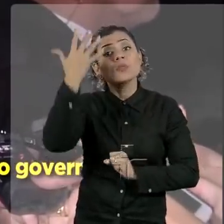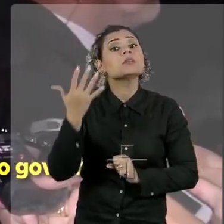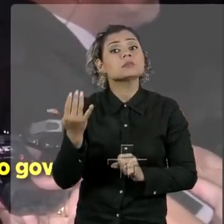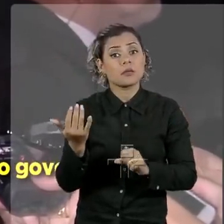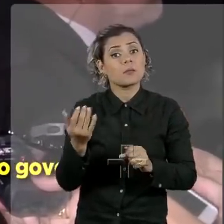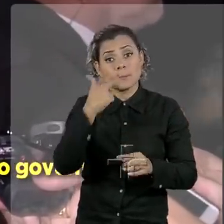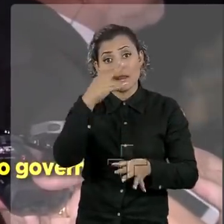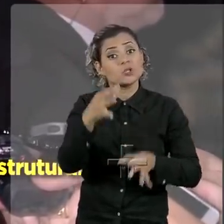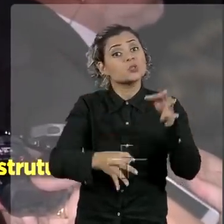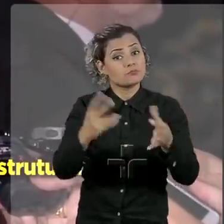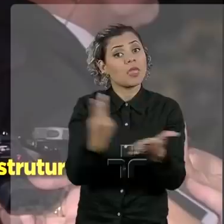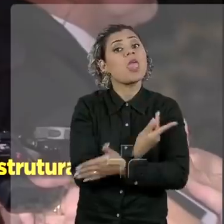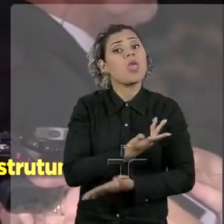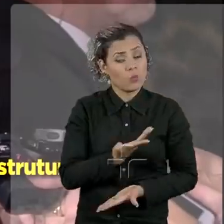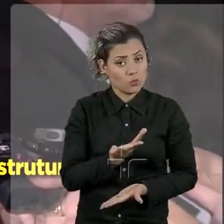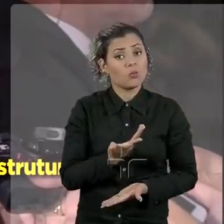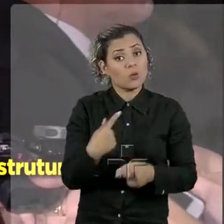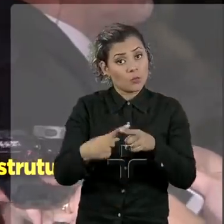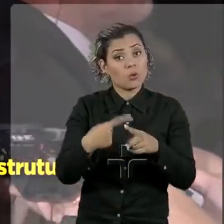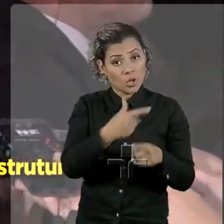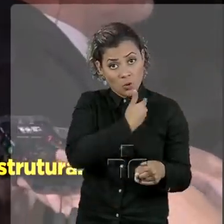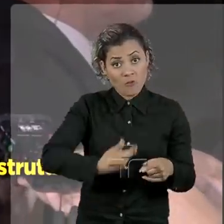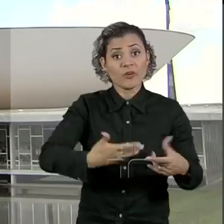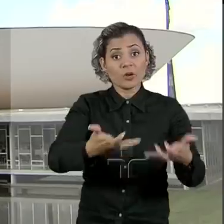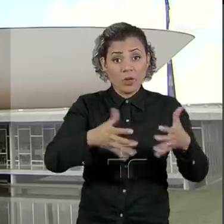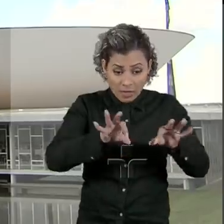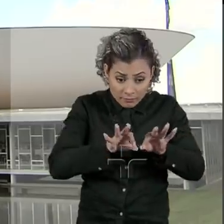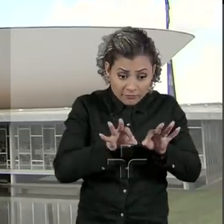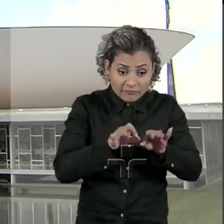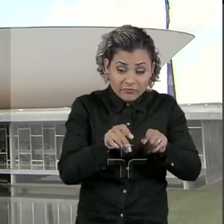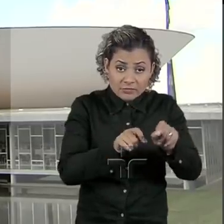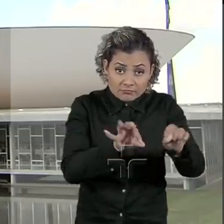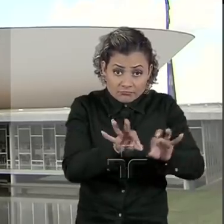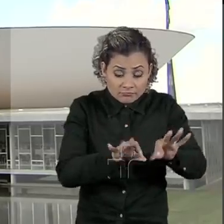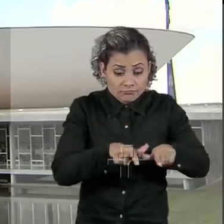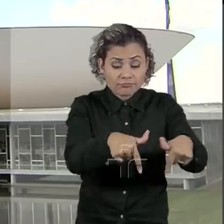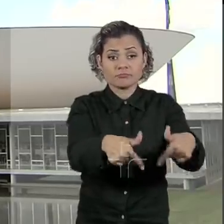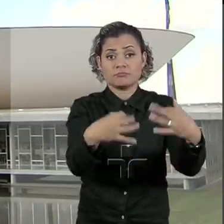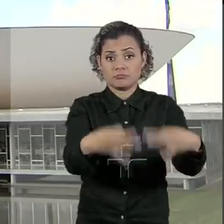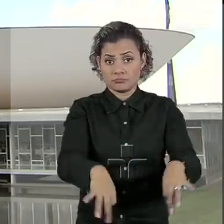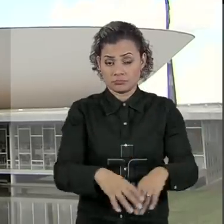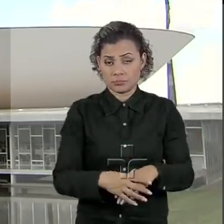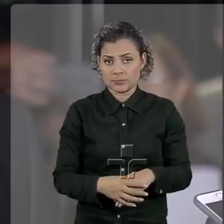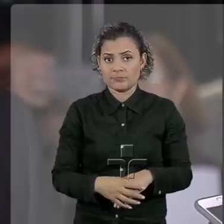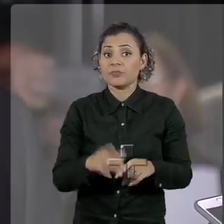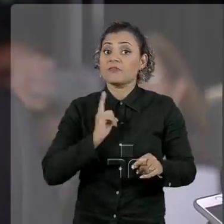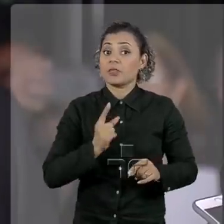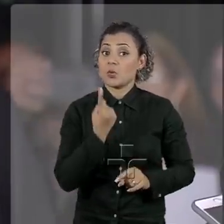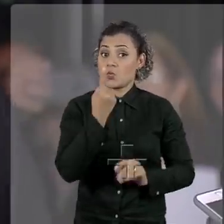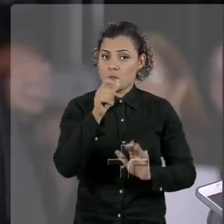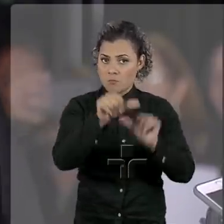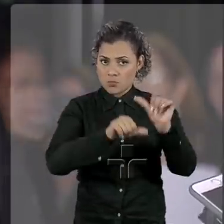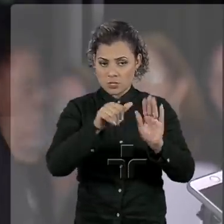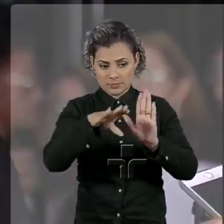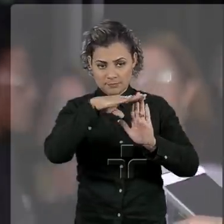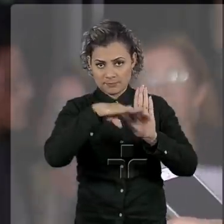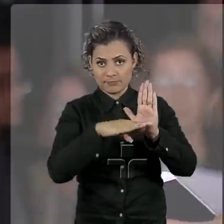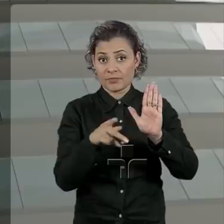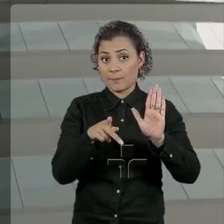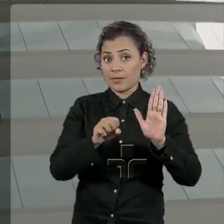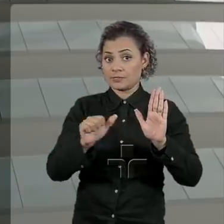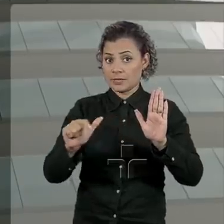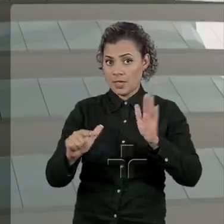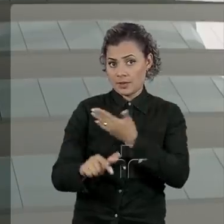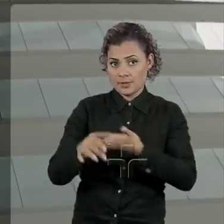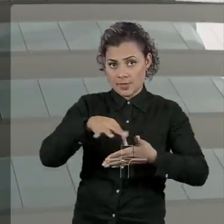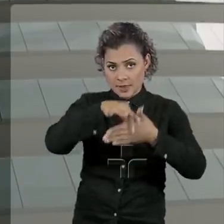uma injustiça com o governo que tem a legitimidade de fazer a sua estrutura. Pelo menos um destaque deve ser apresentado. O líder do PSL no Senado